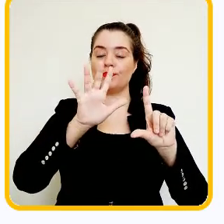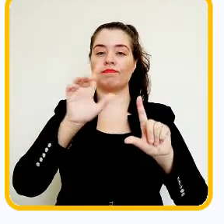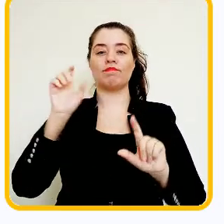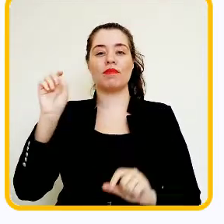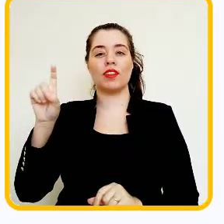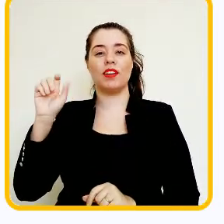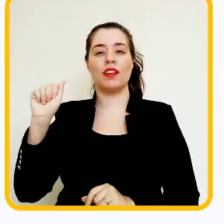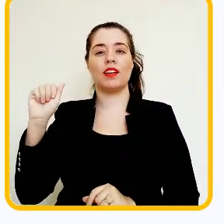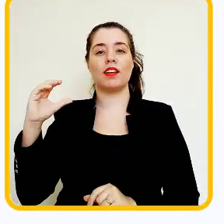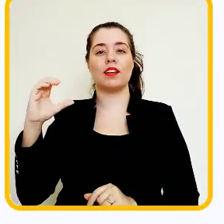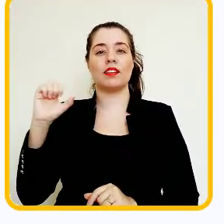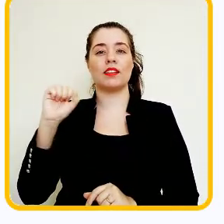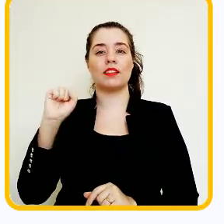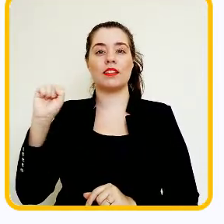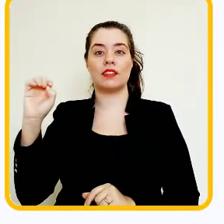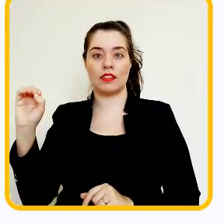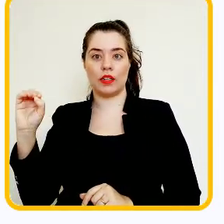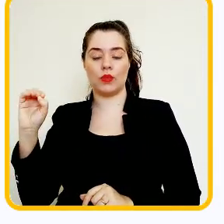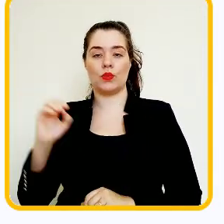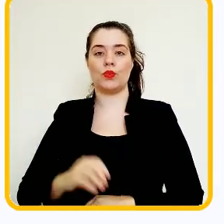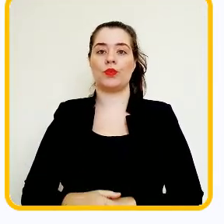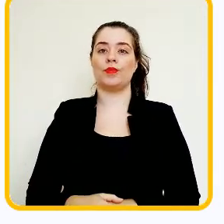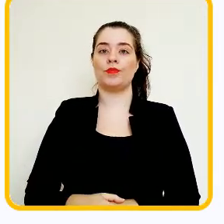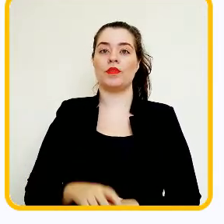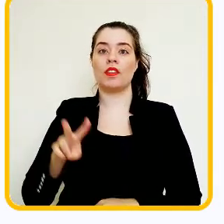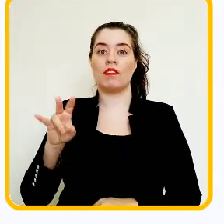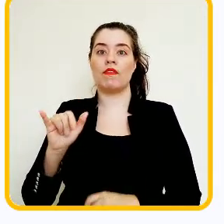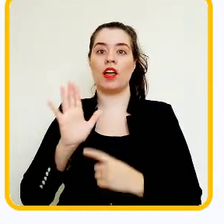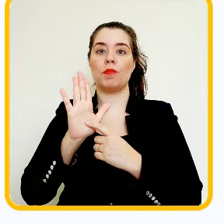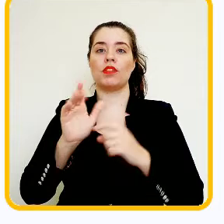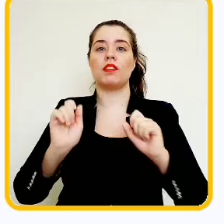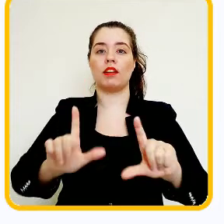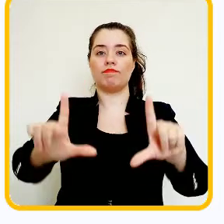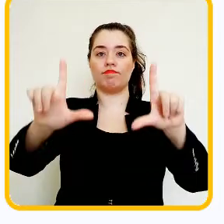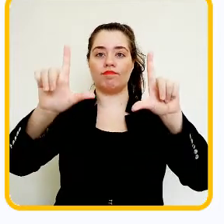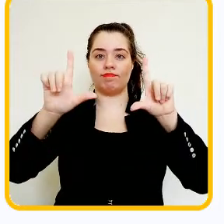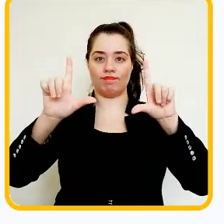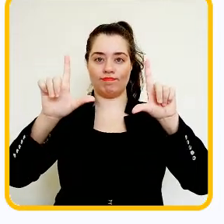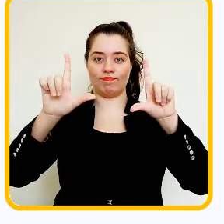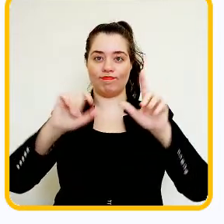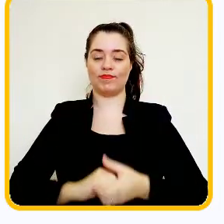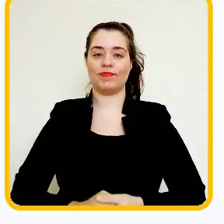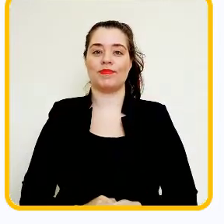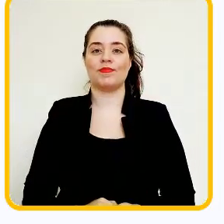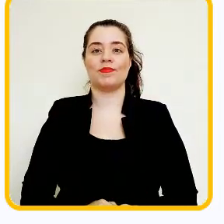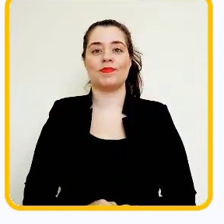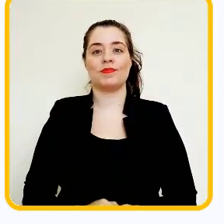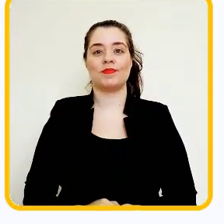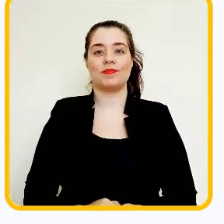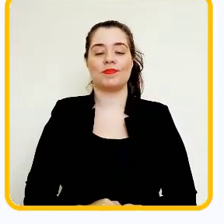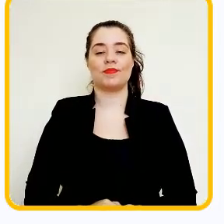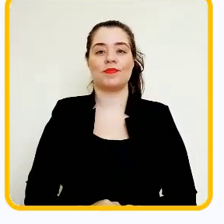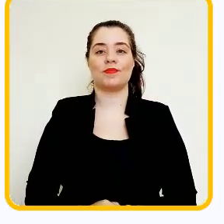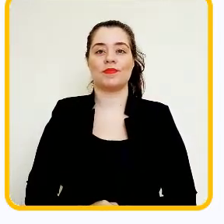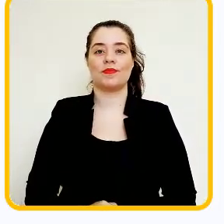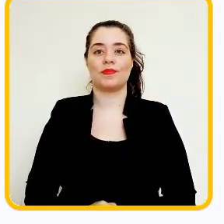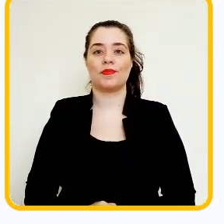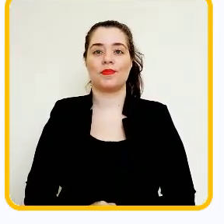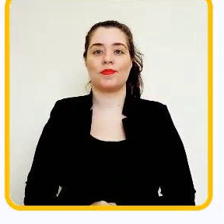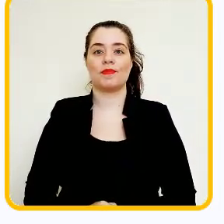Entre na página do Moodle, clique em Acesso e você será direcionado ao sistema de autenticação